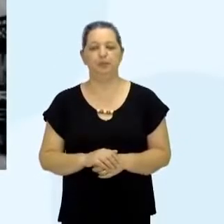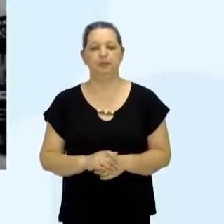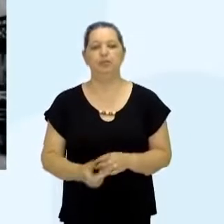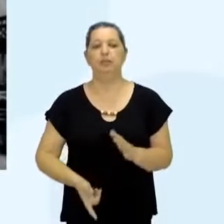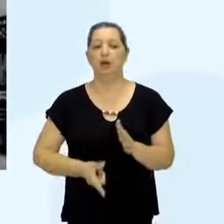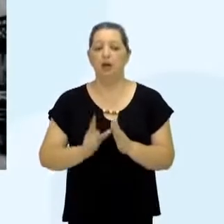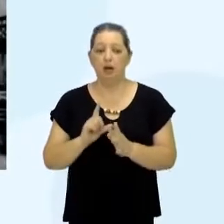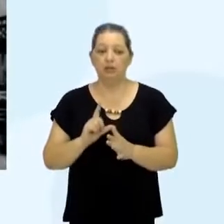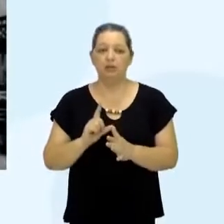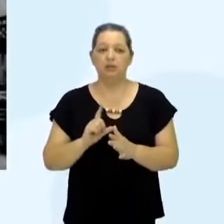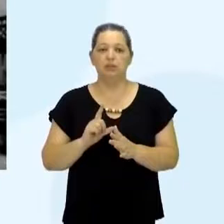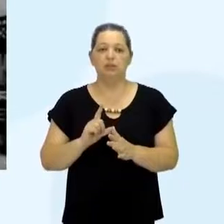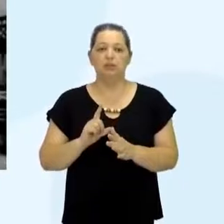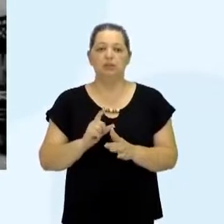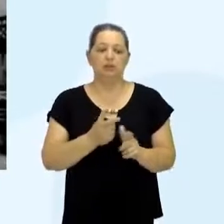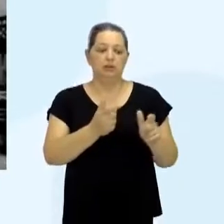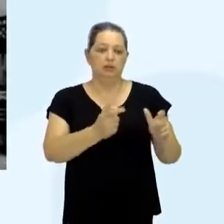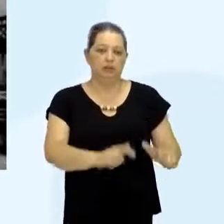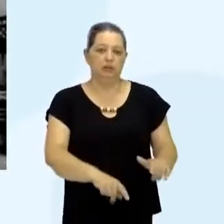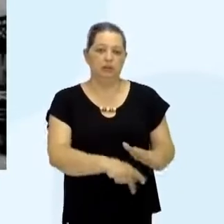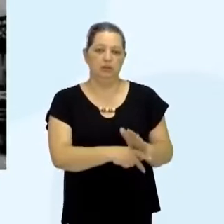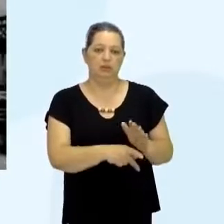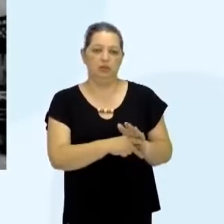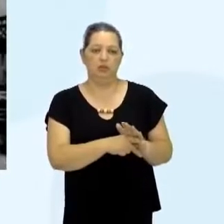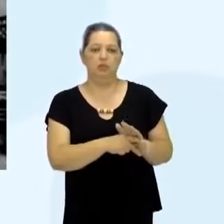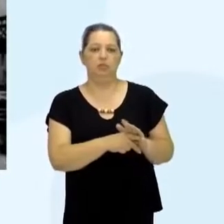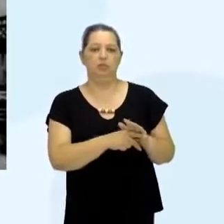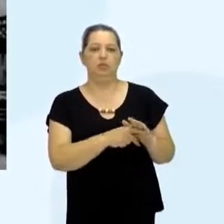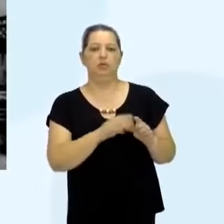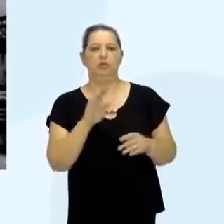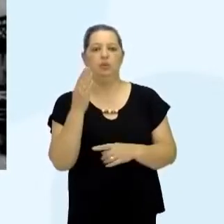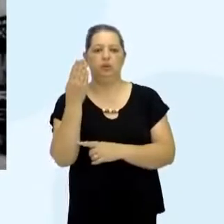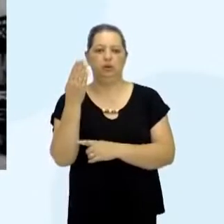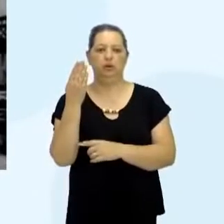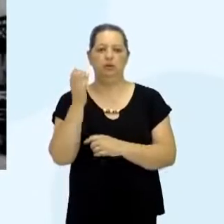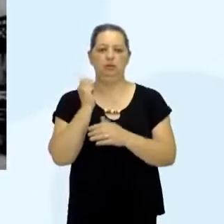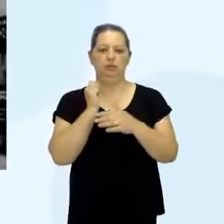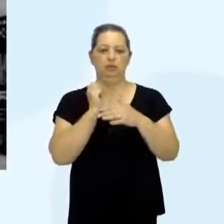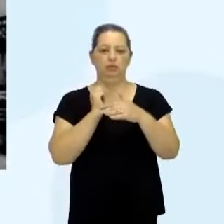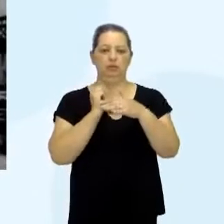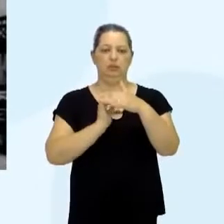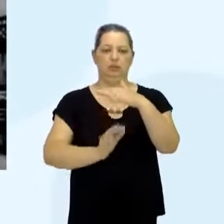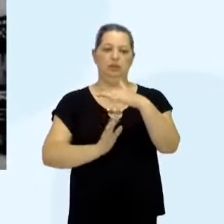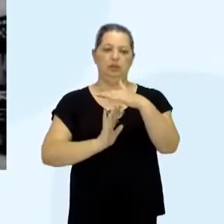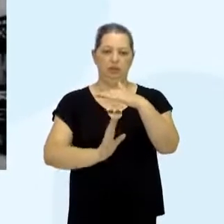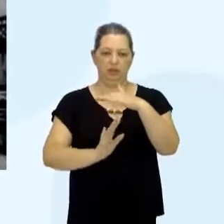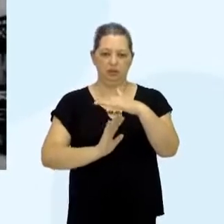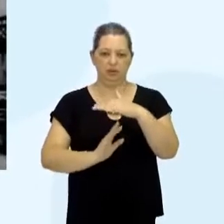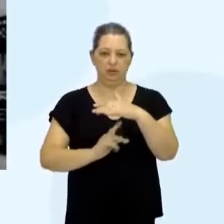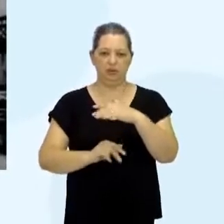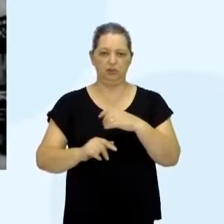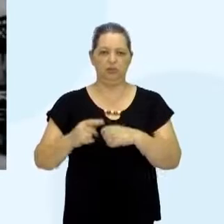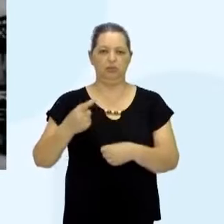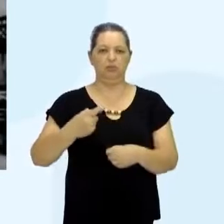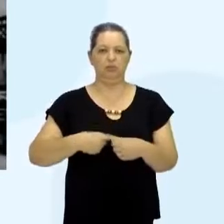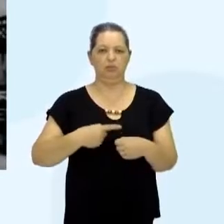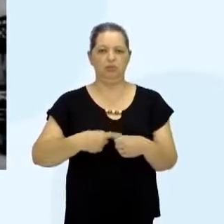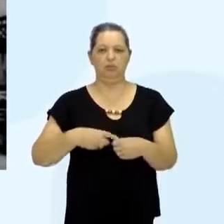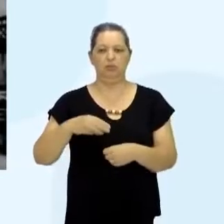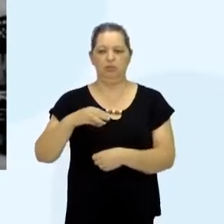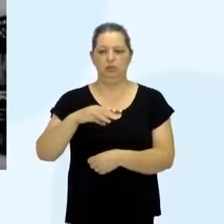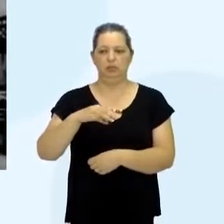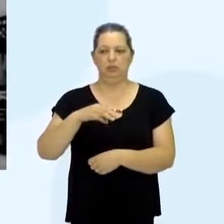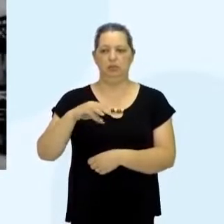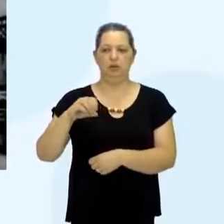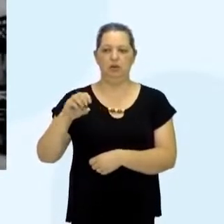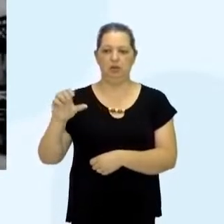permaneceu alguns dias na Hospedaria dos Imigrantes, que fica situada na capital, em São Paulo, no bairro da Moca. E lá